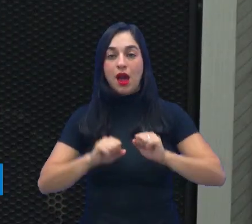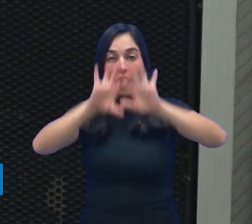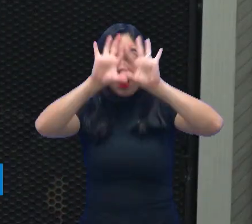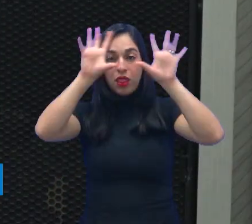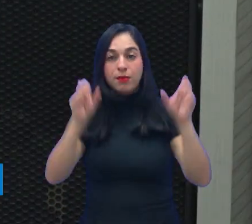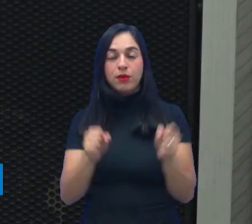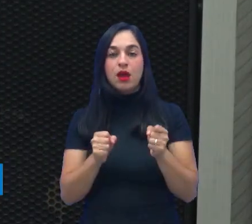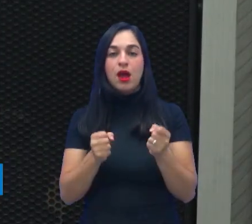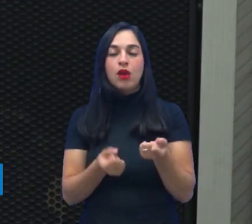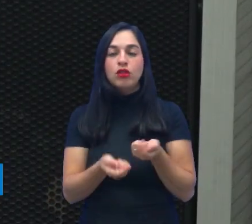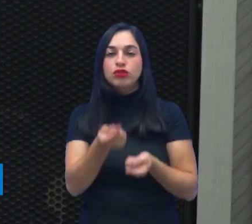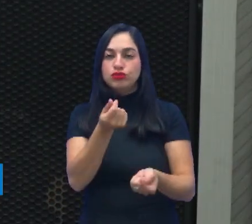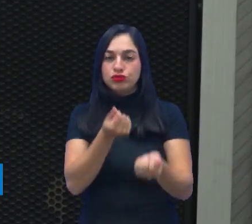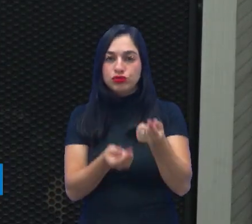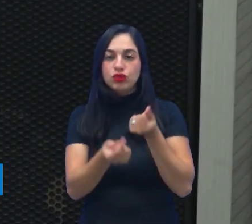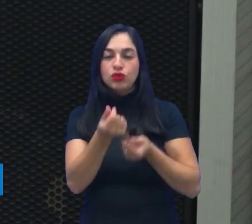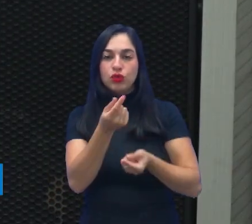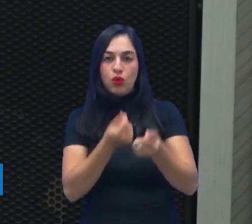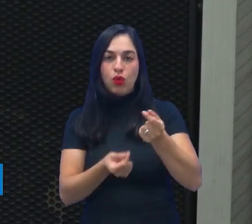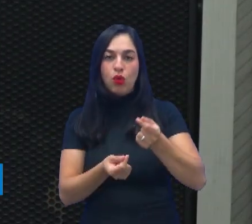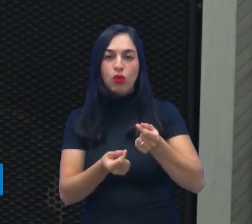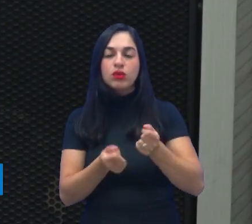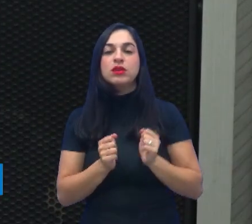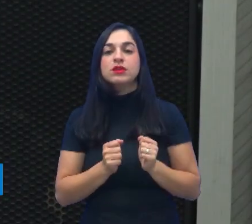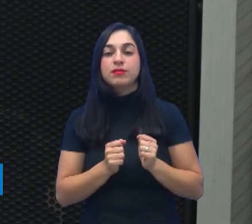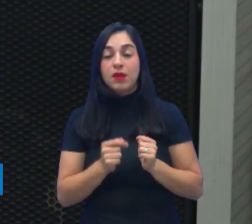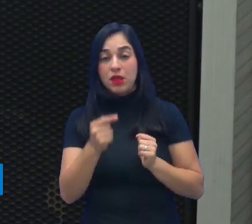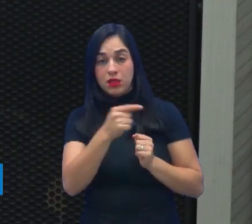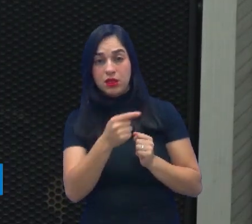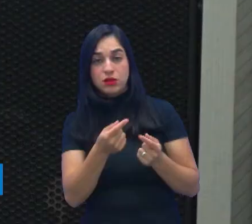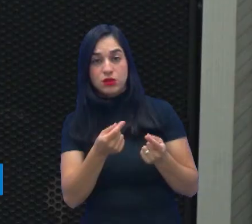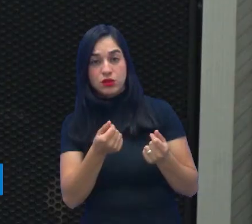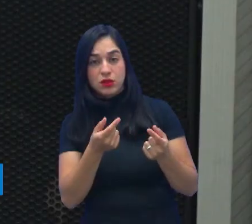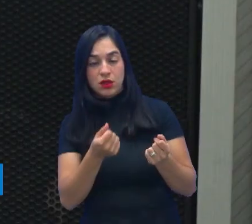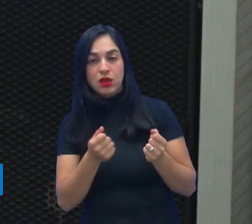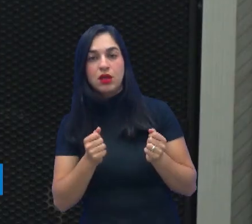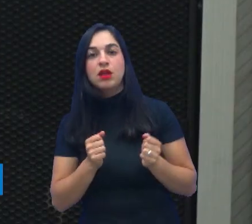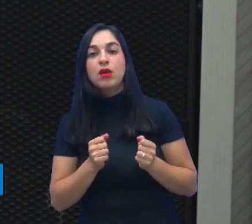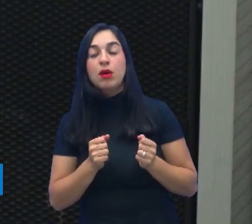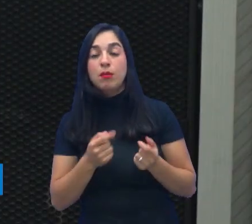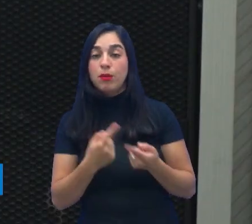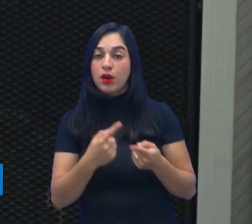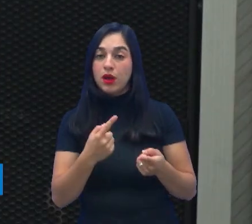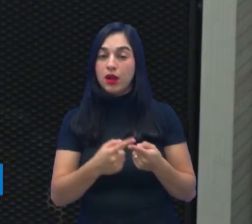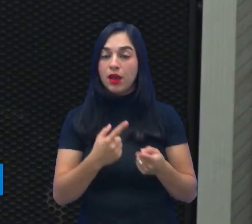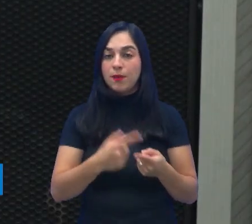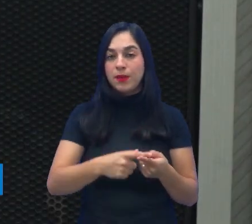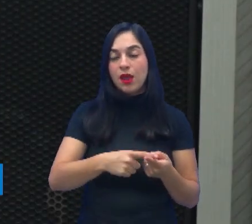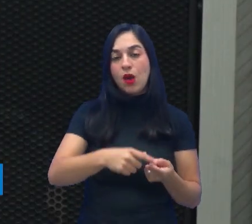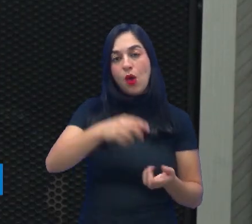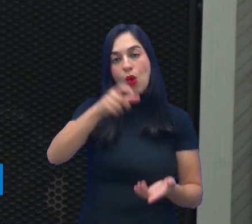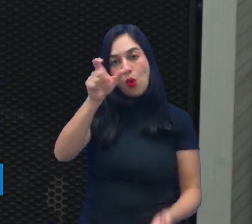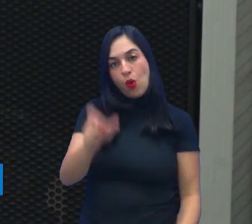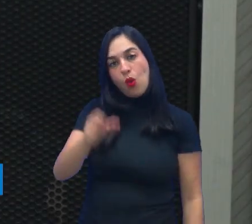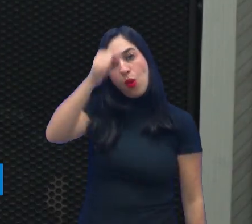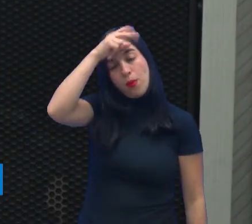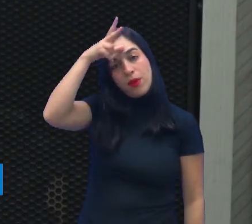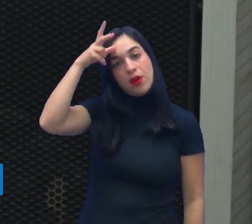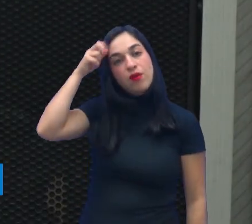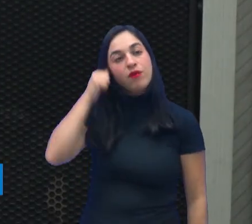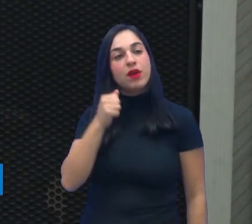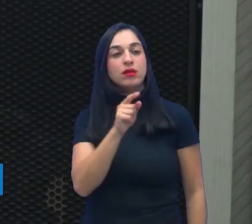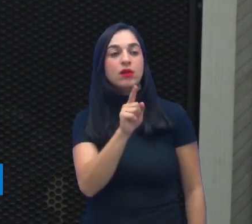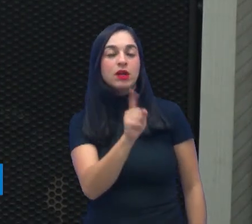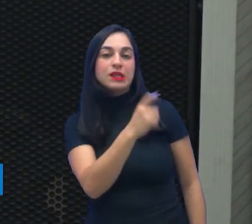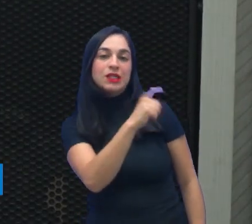desse dinheiro de improbidade, inclusive com a ação ao prefeito, que abriu mão do recurso público e não